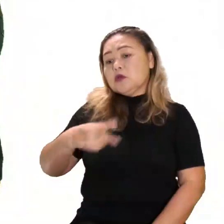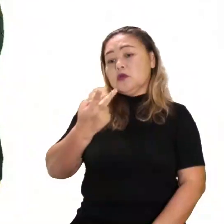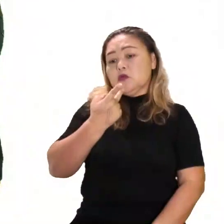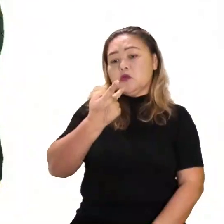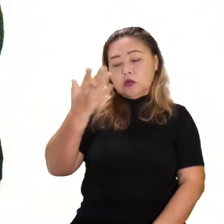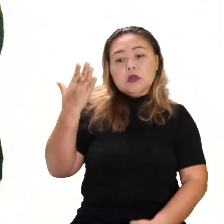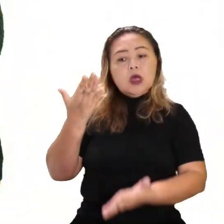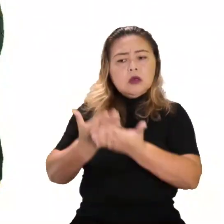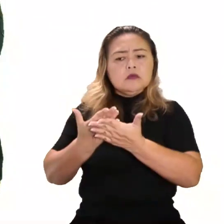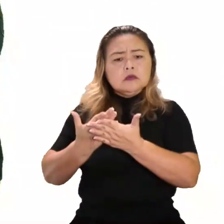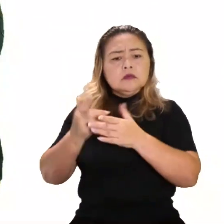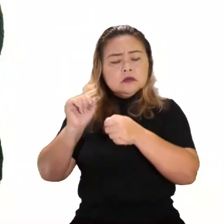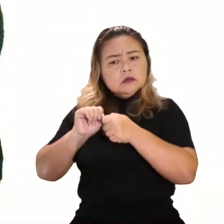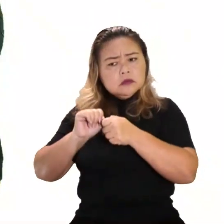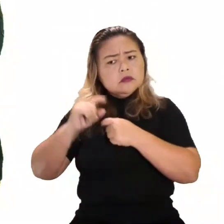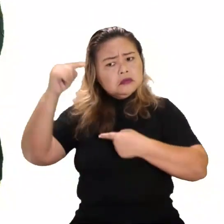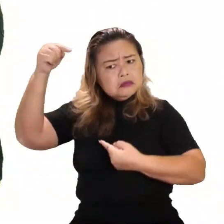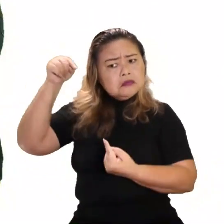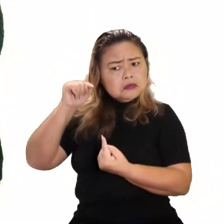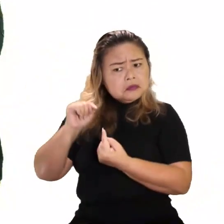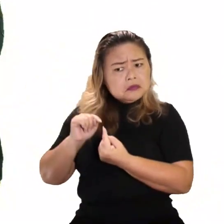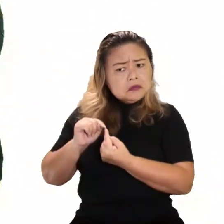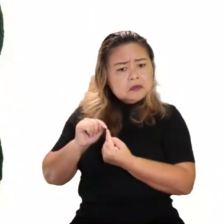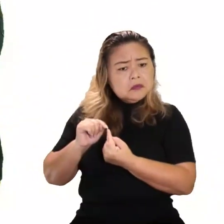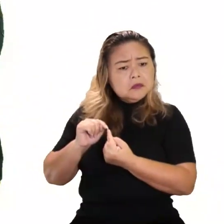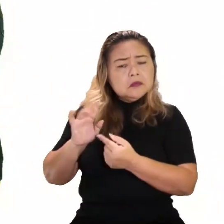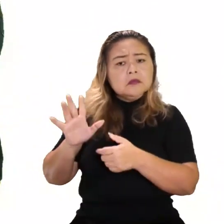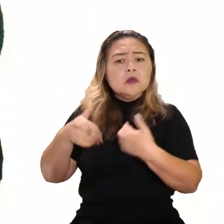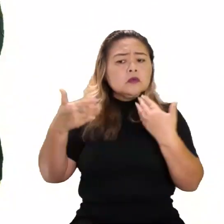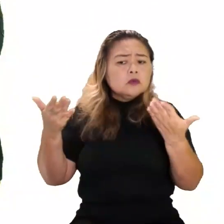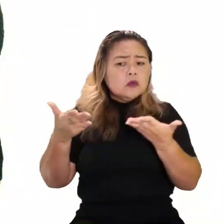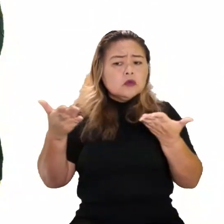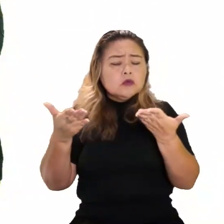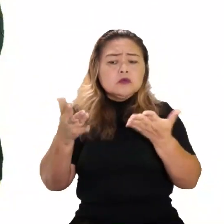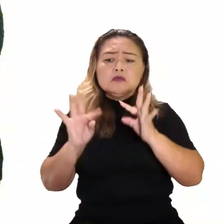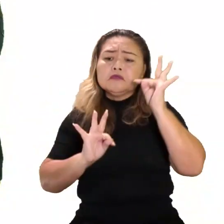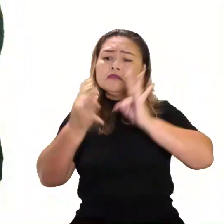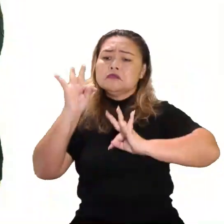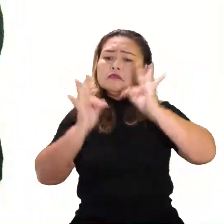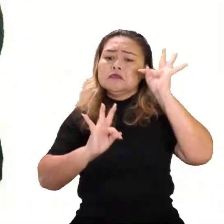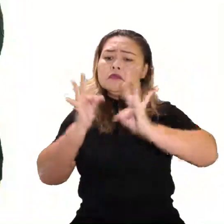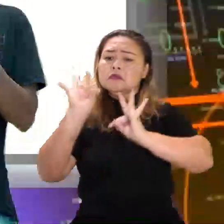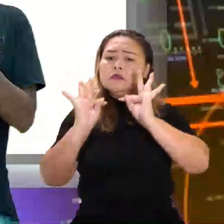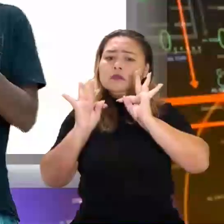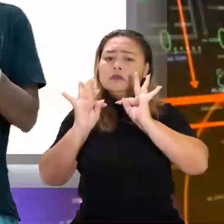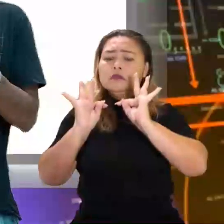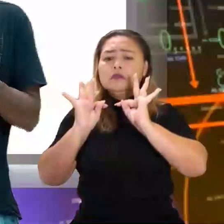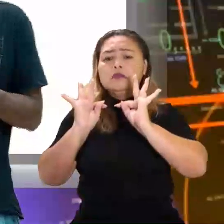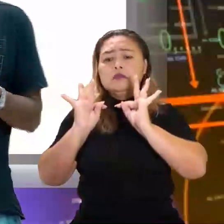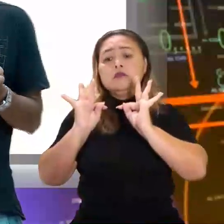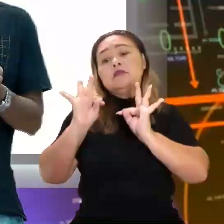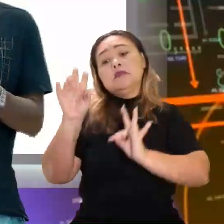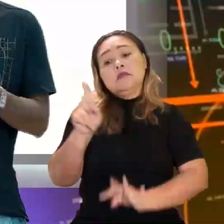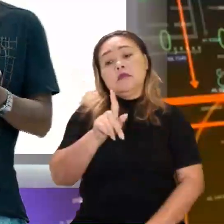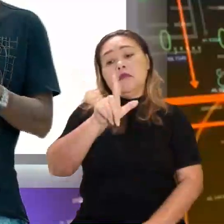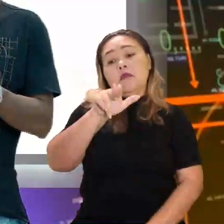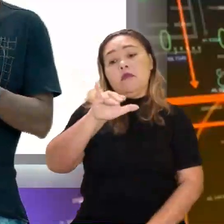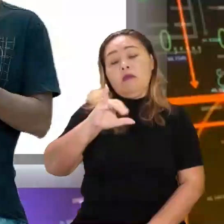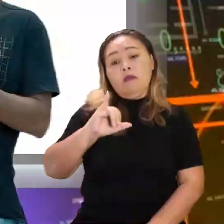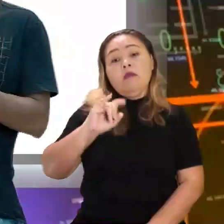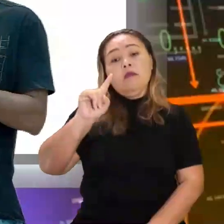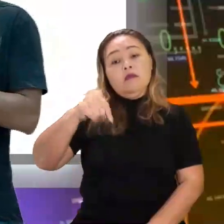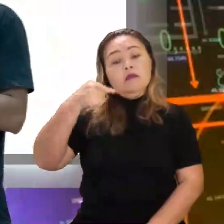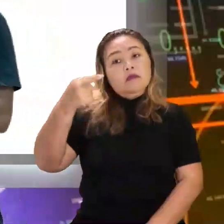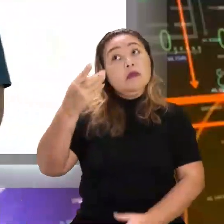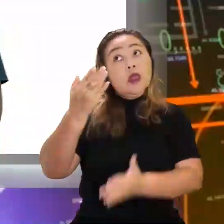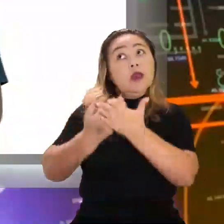falou na aula anterior, né? Será que isso procede, né? Pois é, hoje nós temos a tecnologia, não é? A professora Lúcia já nos falou na próxima